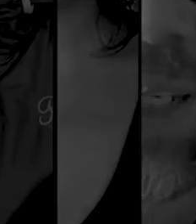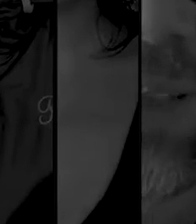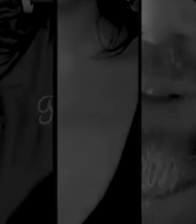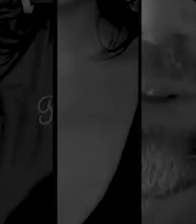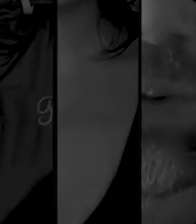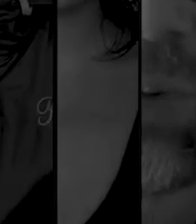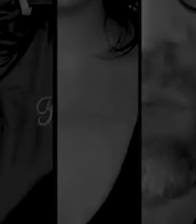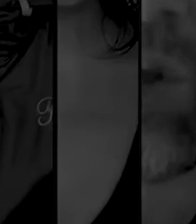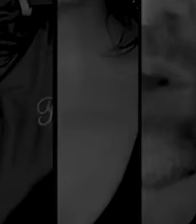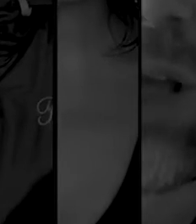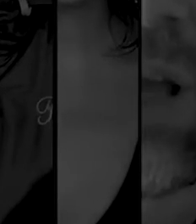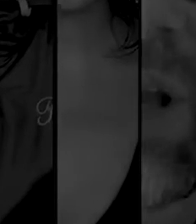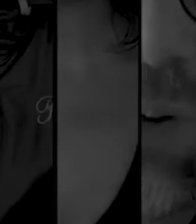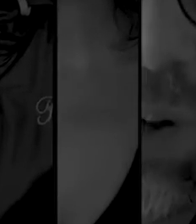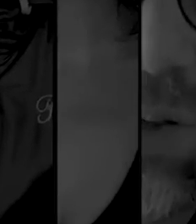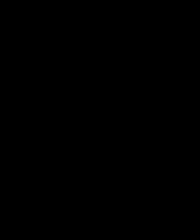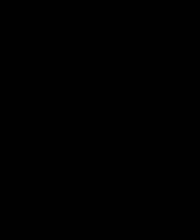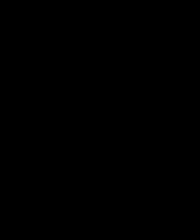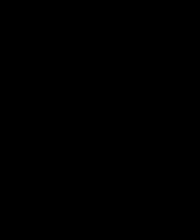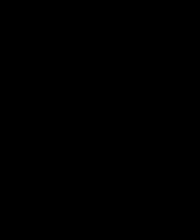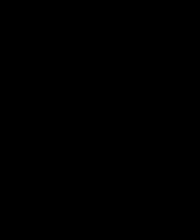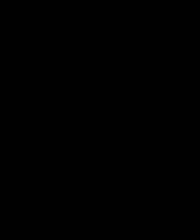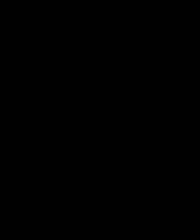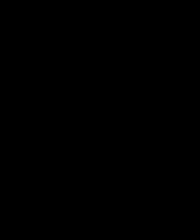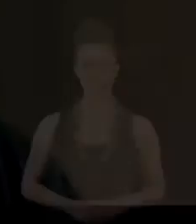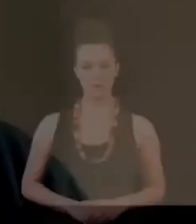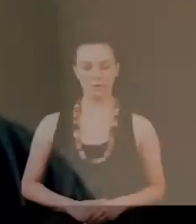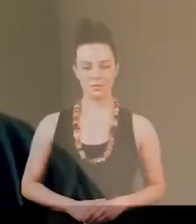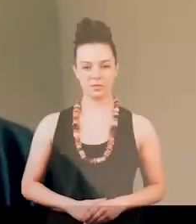Eu também sou todo mundo. E eu também sou todo mundo.